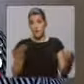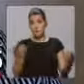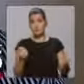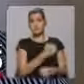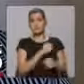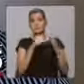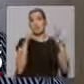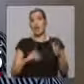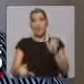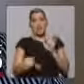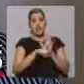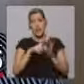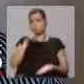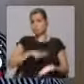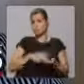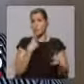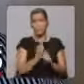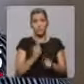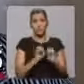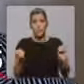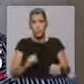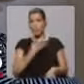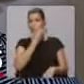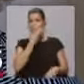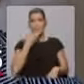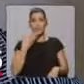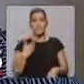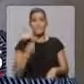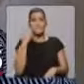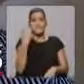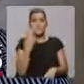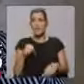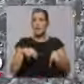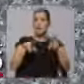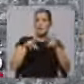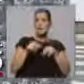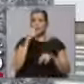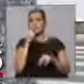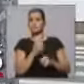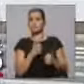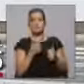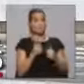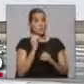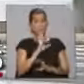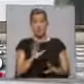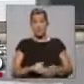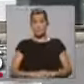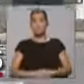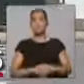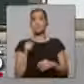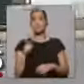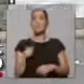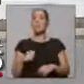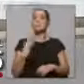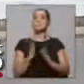são licenciados, que não reúnem quaisquer condições de habitabilidade, de higiene e conforto. A União de Misericórdias afirma que